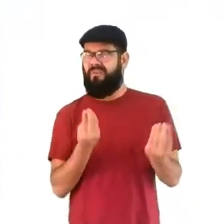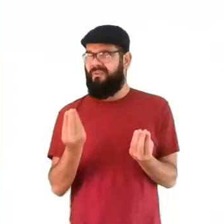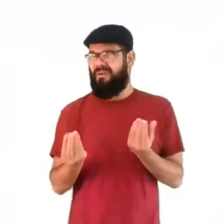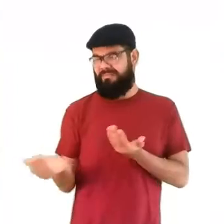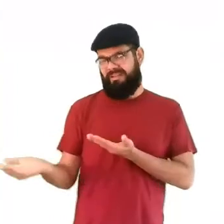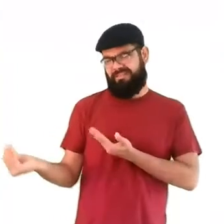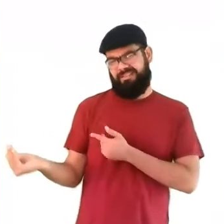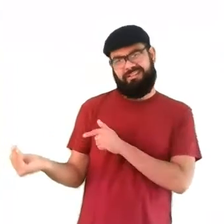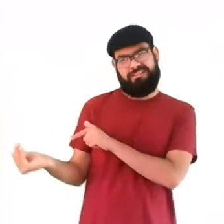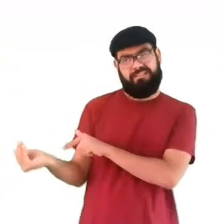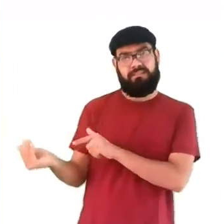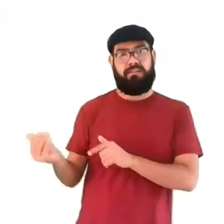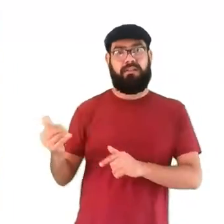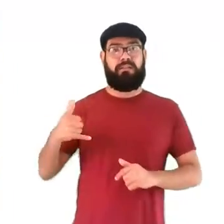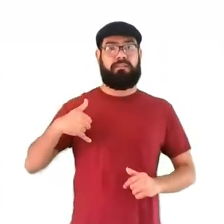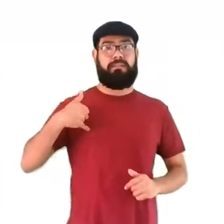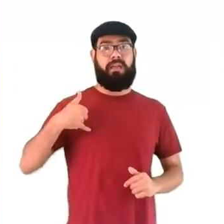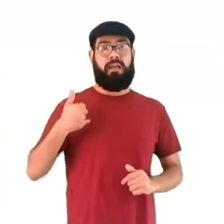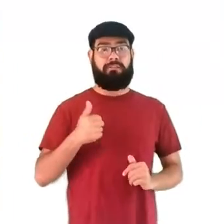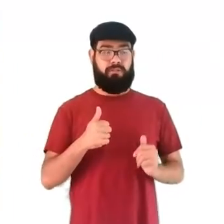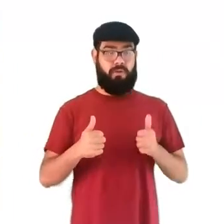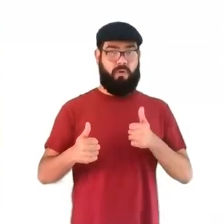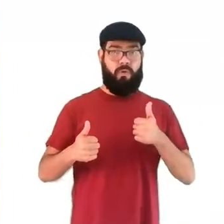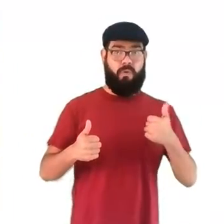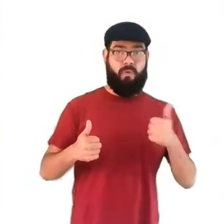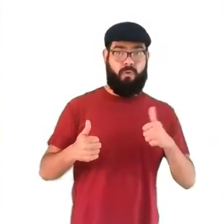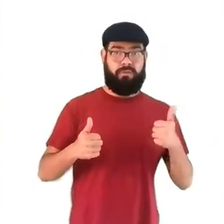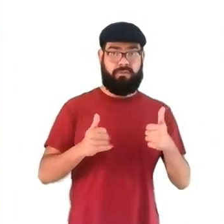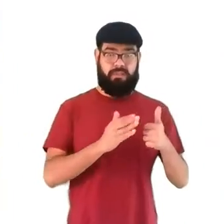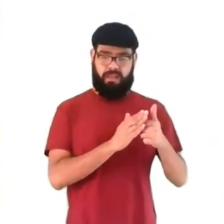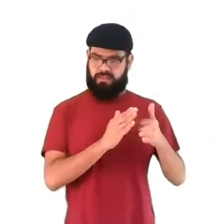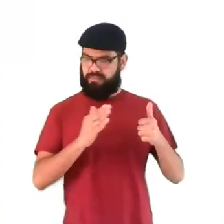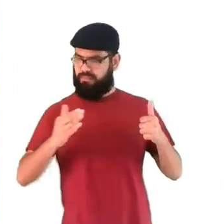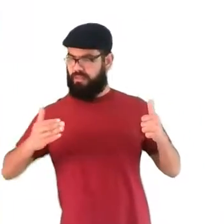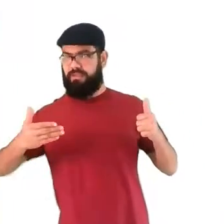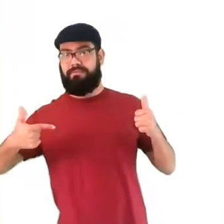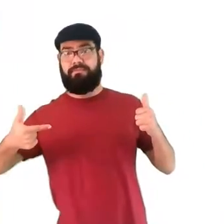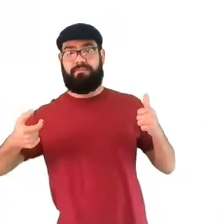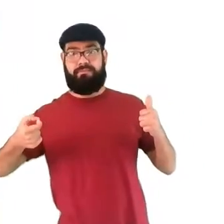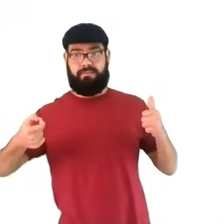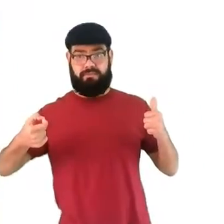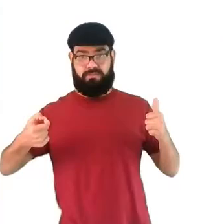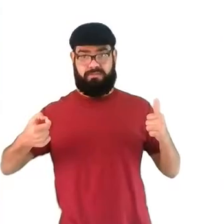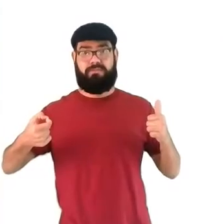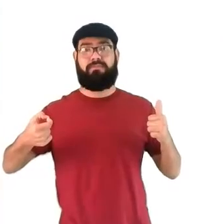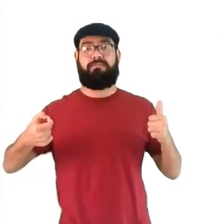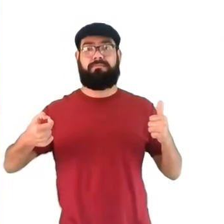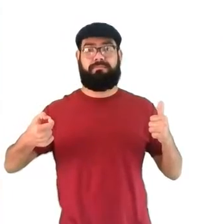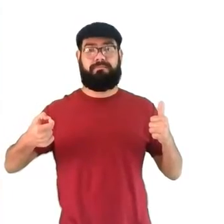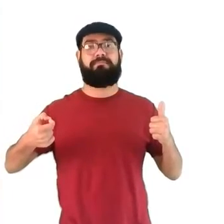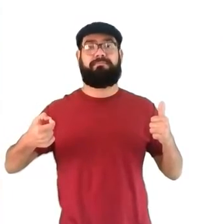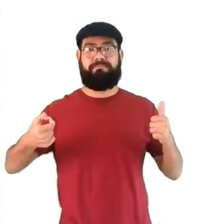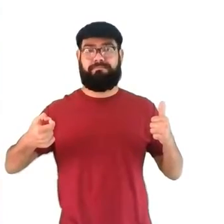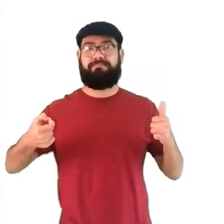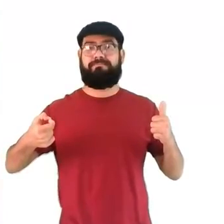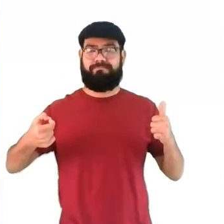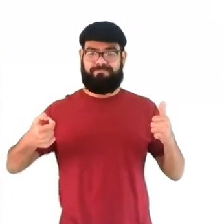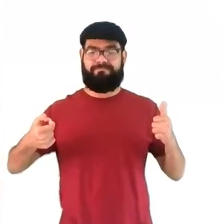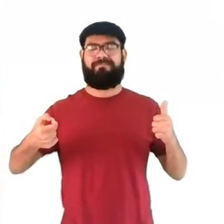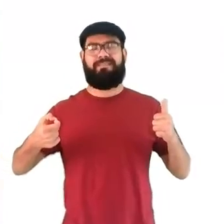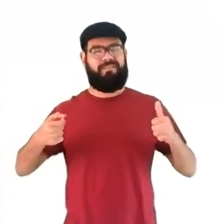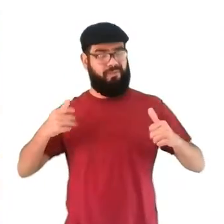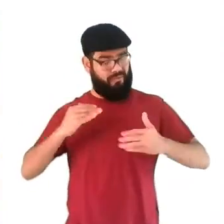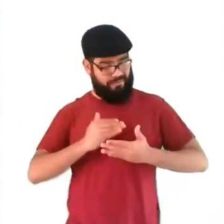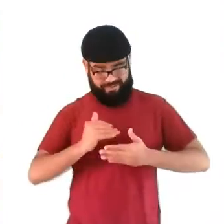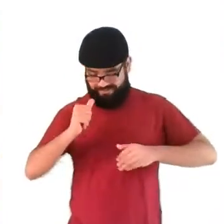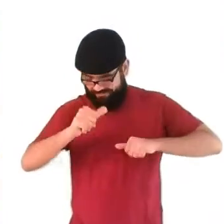aos 20 anos. É uma fase também de grandes mudanças, né? Se lá na infância tem a questão do